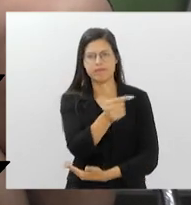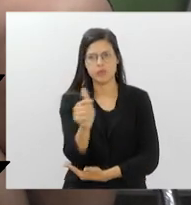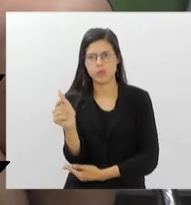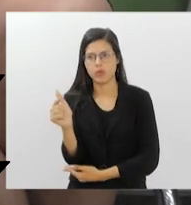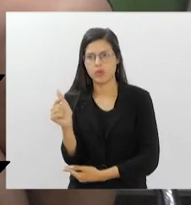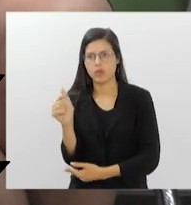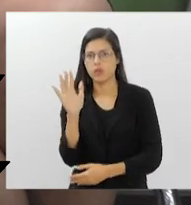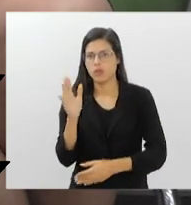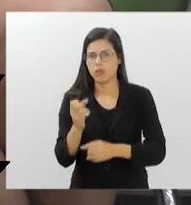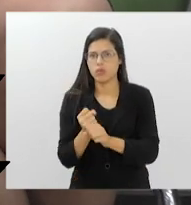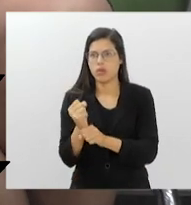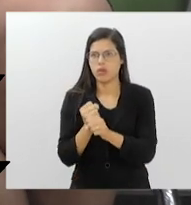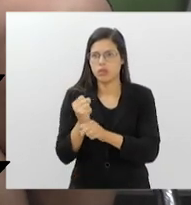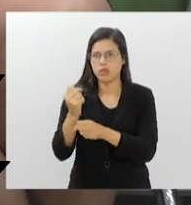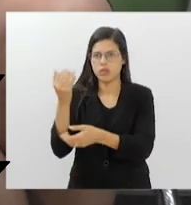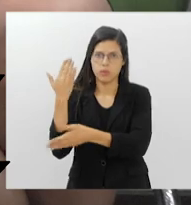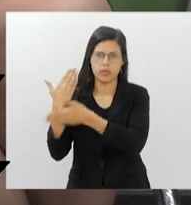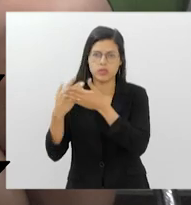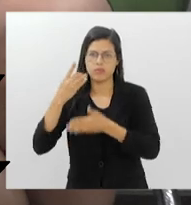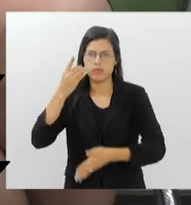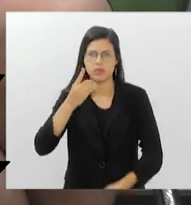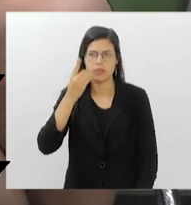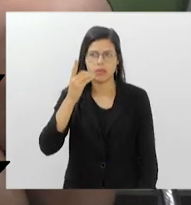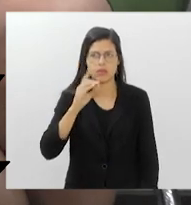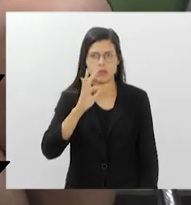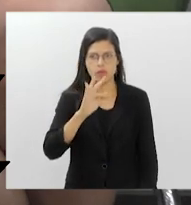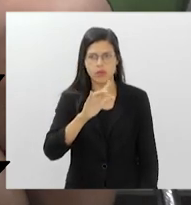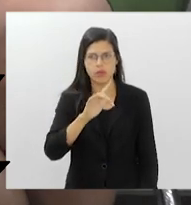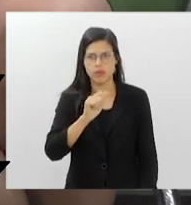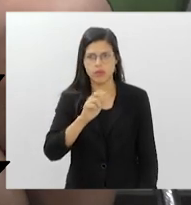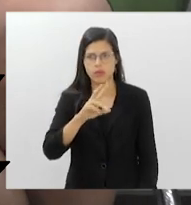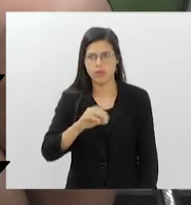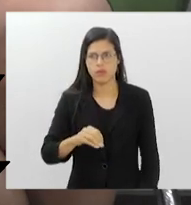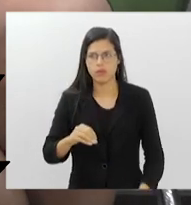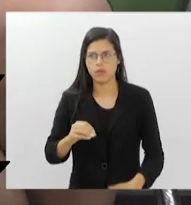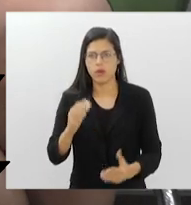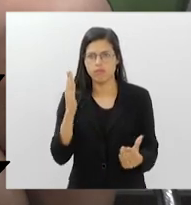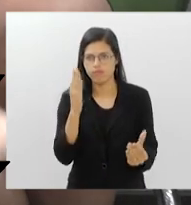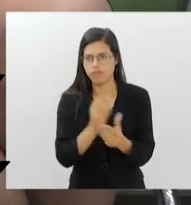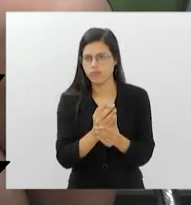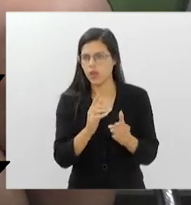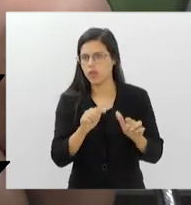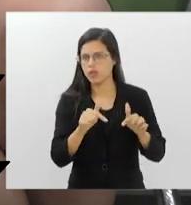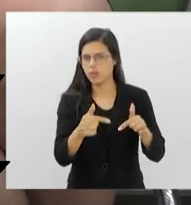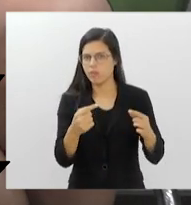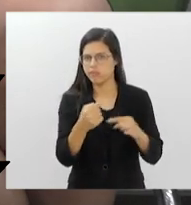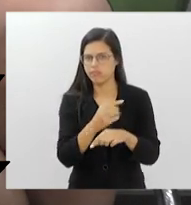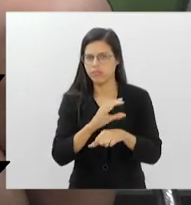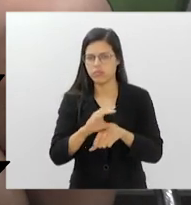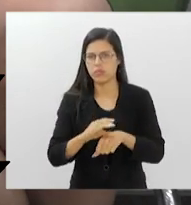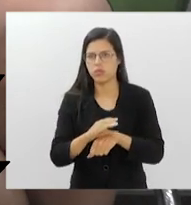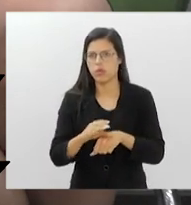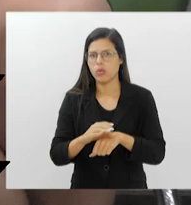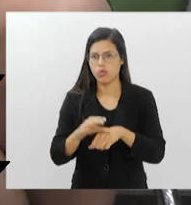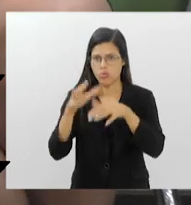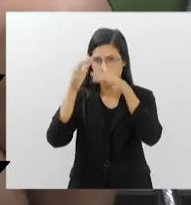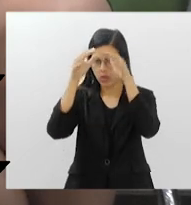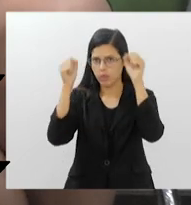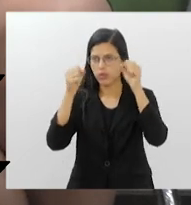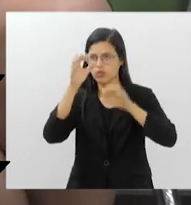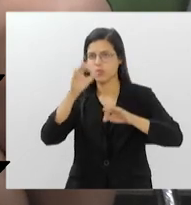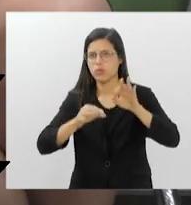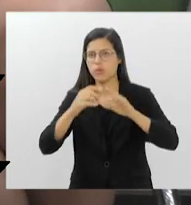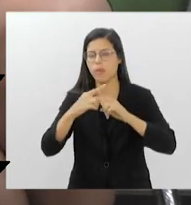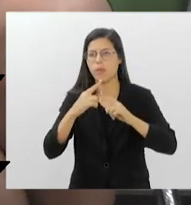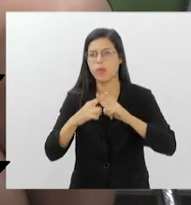muitos anos atrás Deputado serafine Eu entrei com uma ação direta de inconstitucionalidade aqui no TJ porque a alíquota